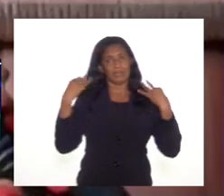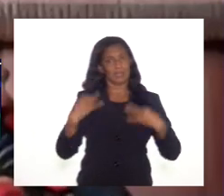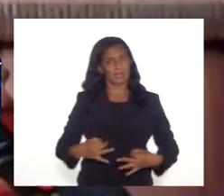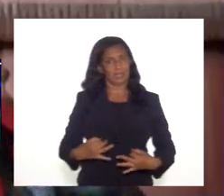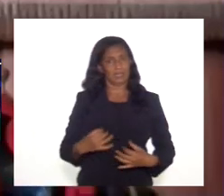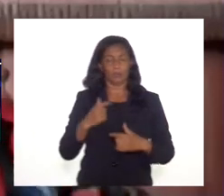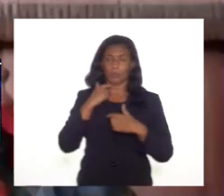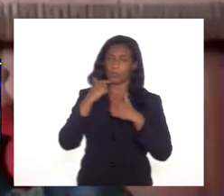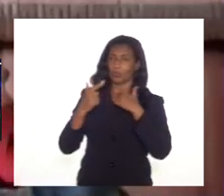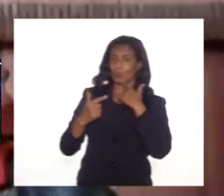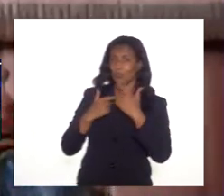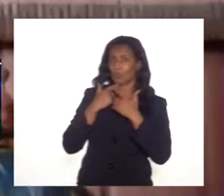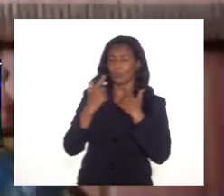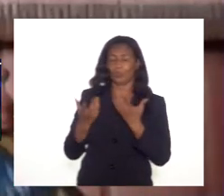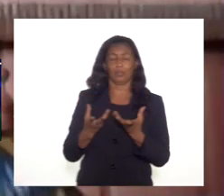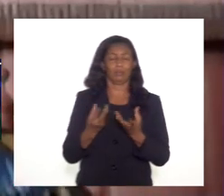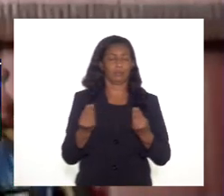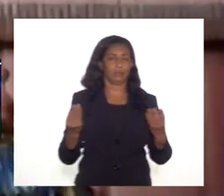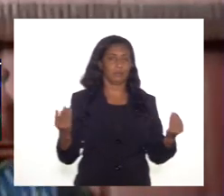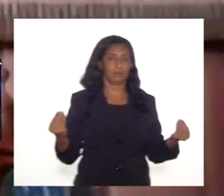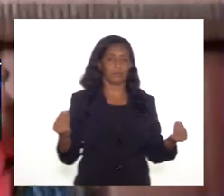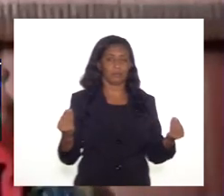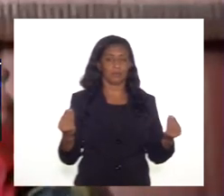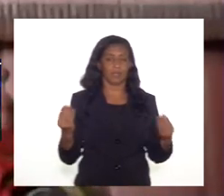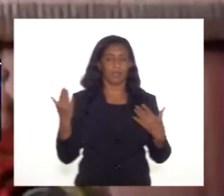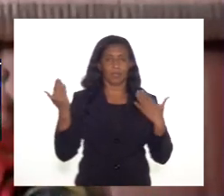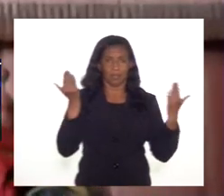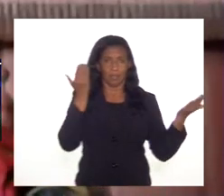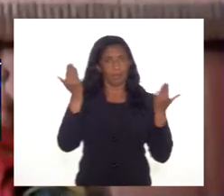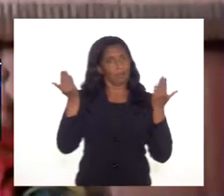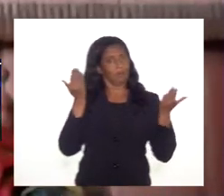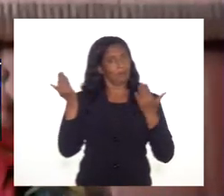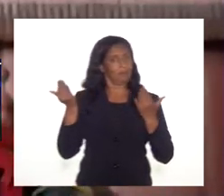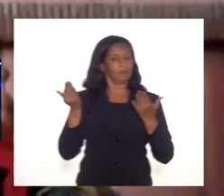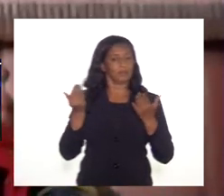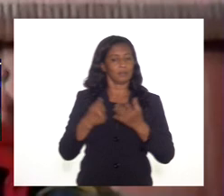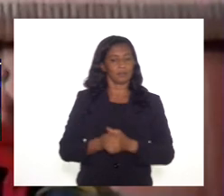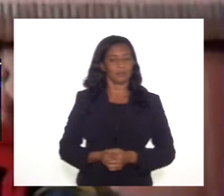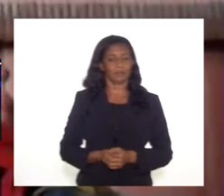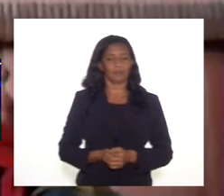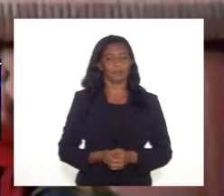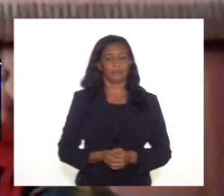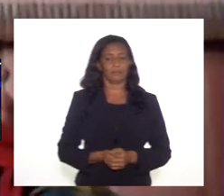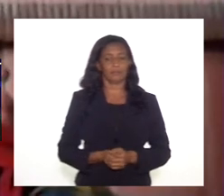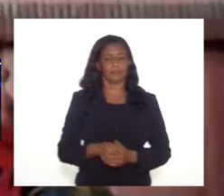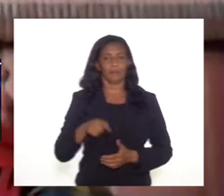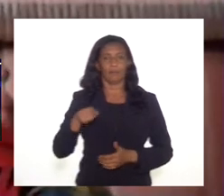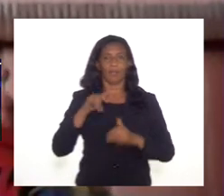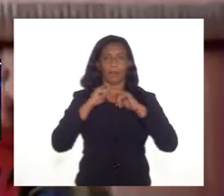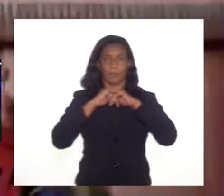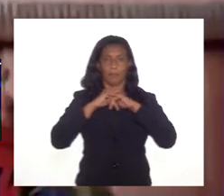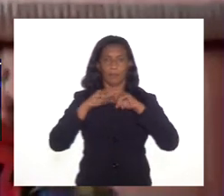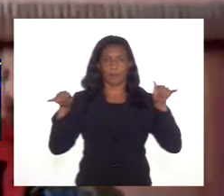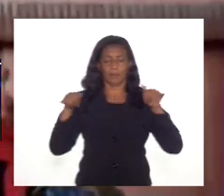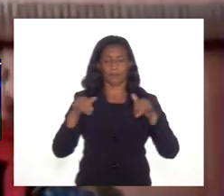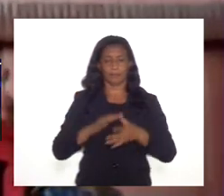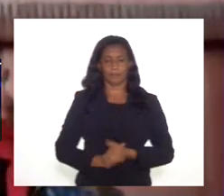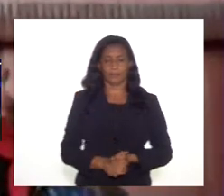incertezas são muitas em relação a essa mensagem.